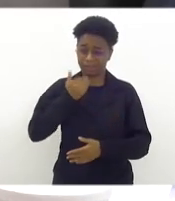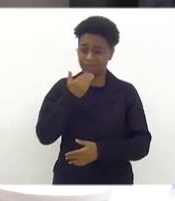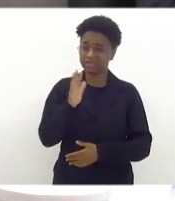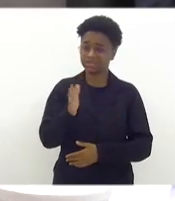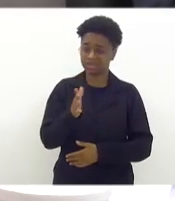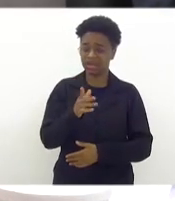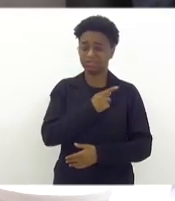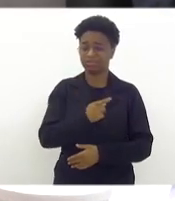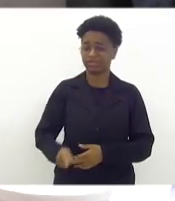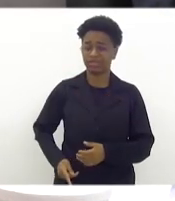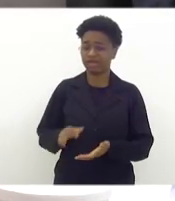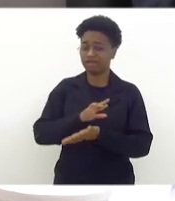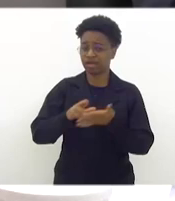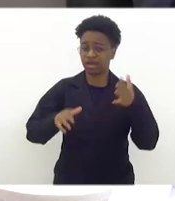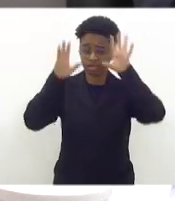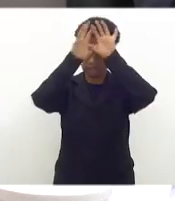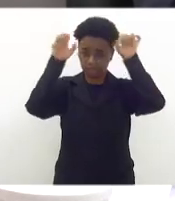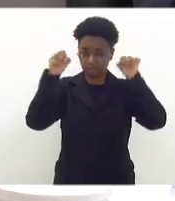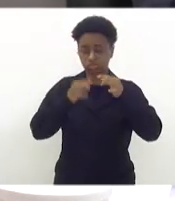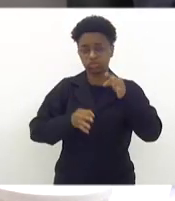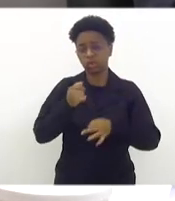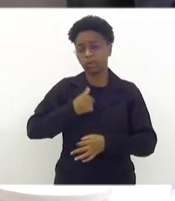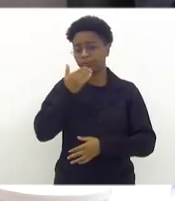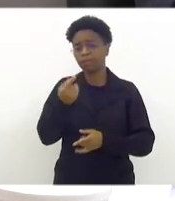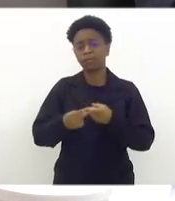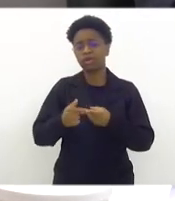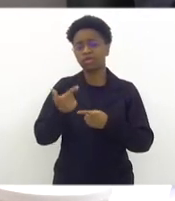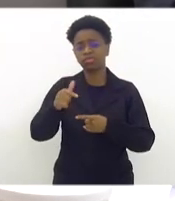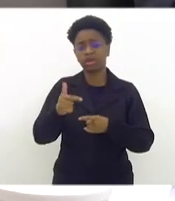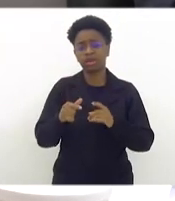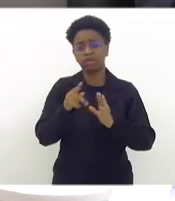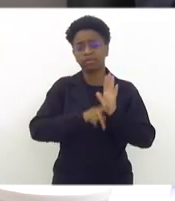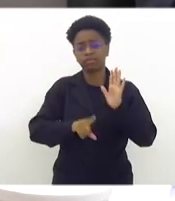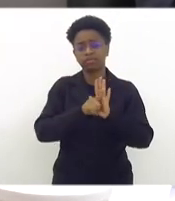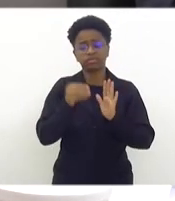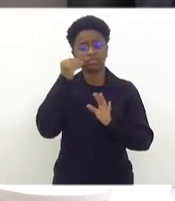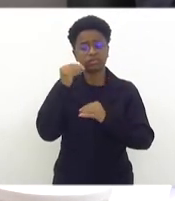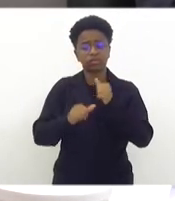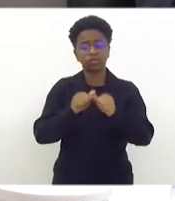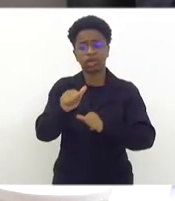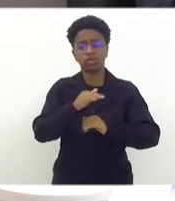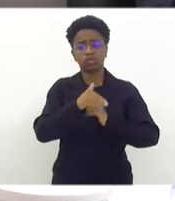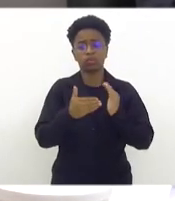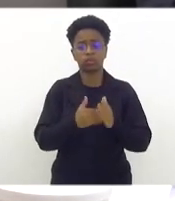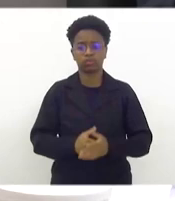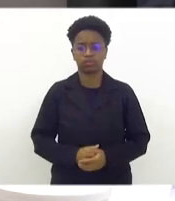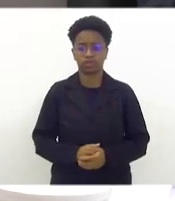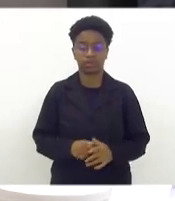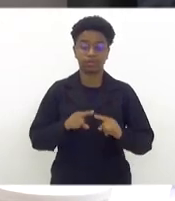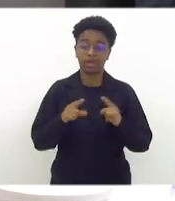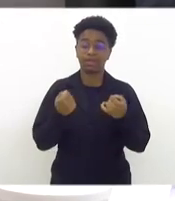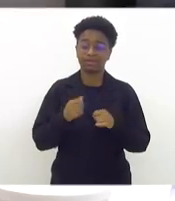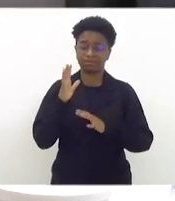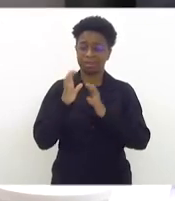de Justiça, por que os senhores não mandam um projeto de lei modificando o CODIGERJE inteiro? Só que tem que ter uma